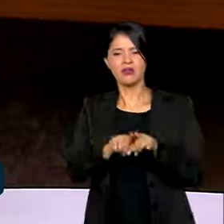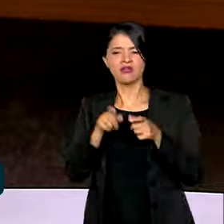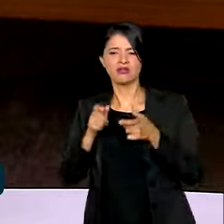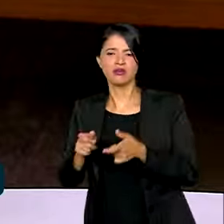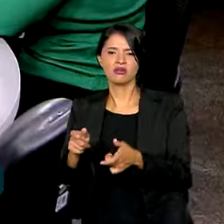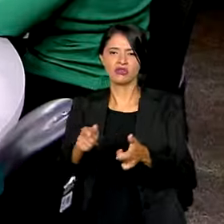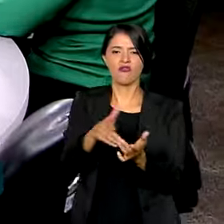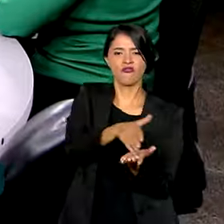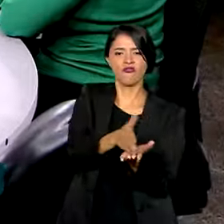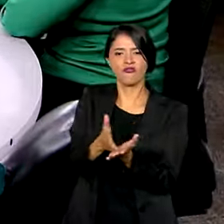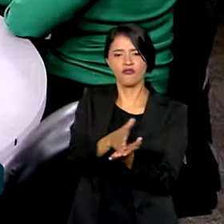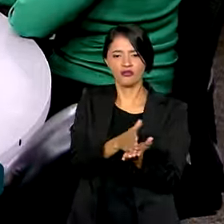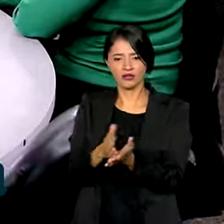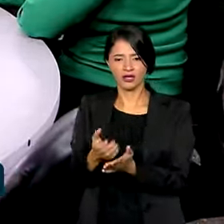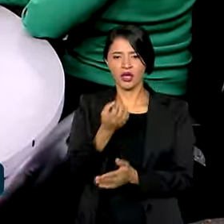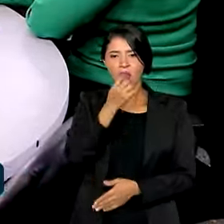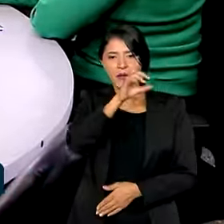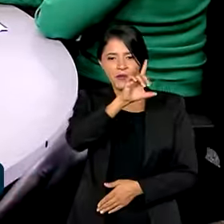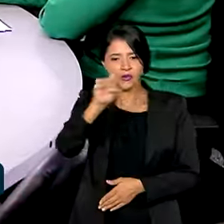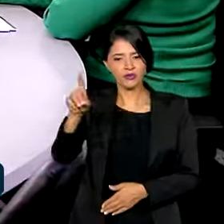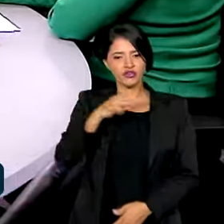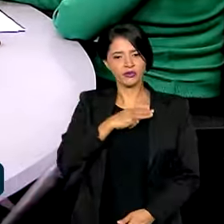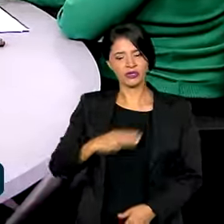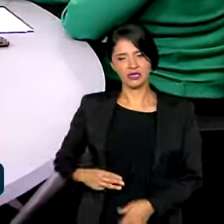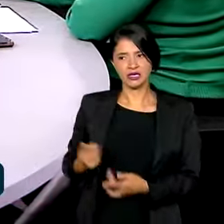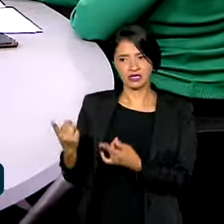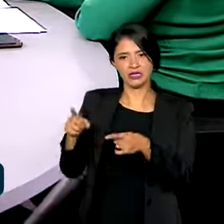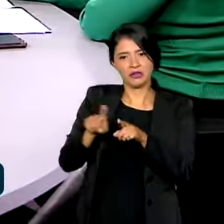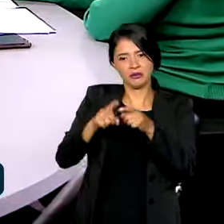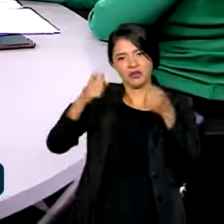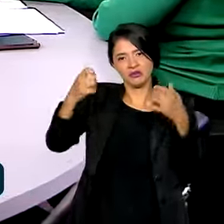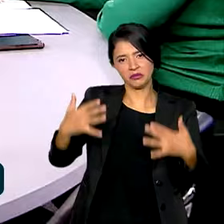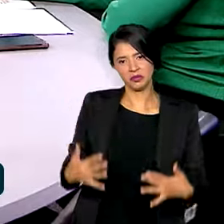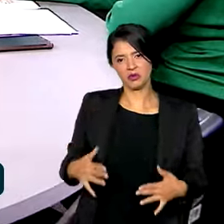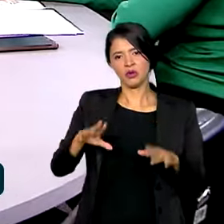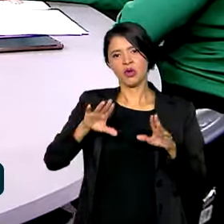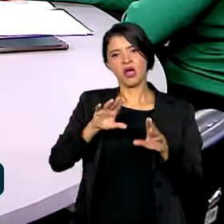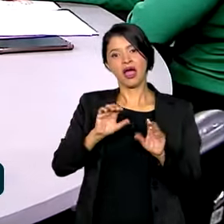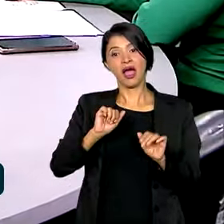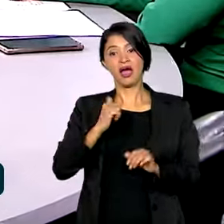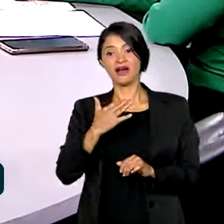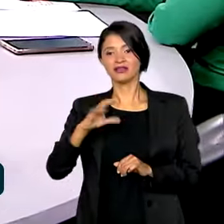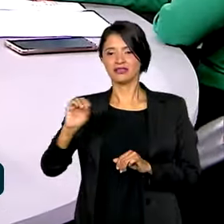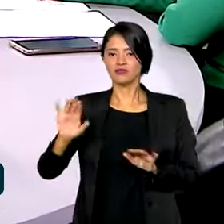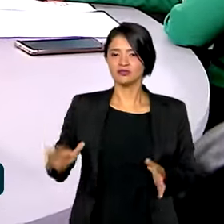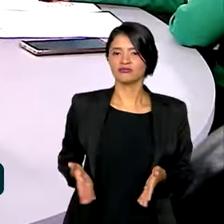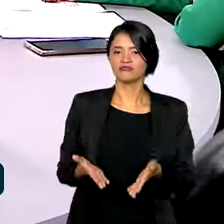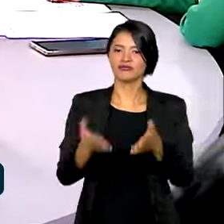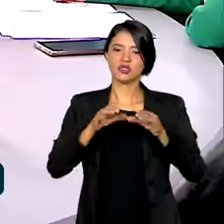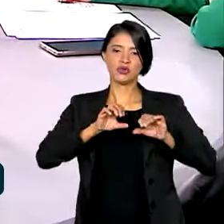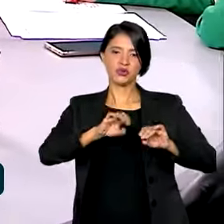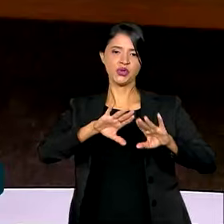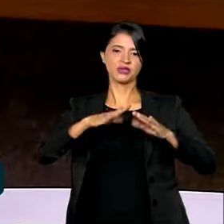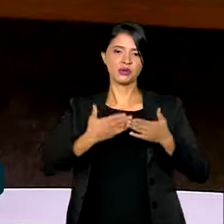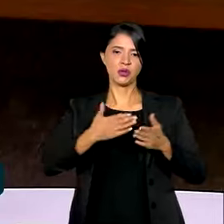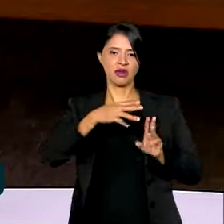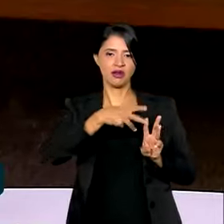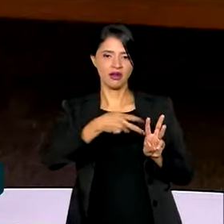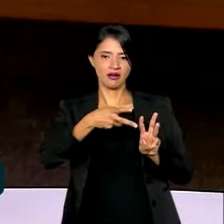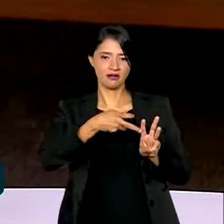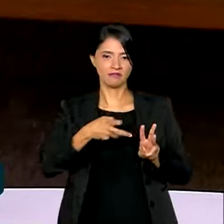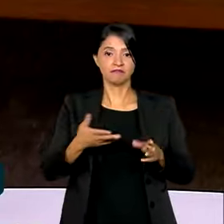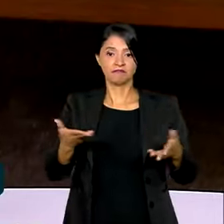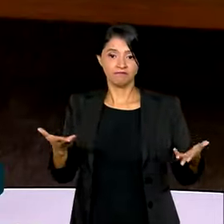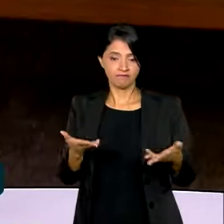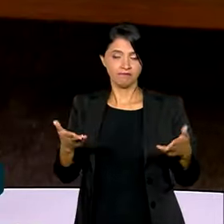regiões de fronteira. No Bom Dia Ministra, Guajajara também falou sobre as ações para incentivar a educação escolar indígena. Agora